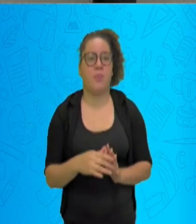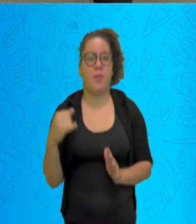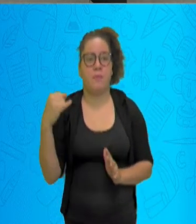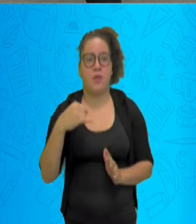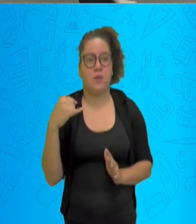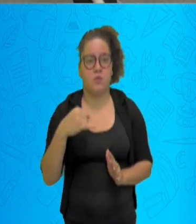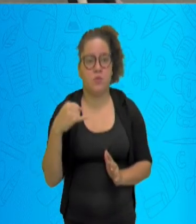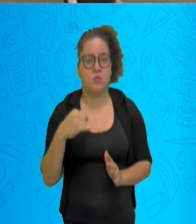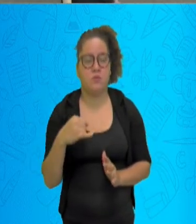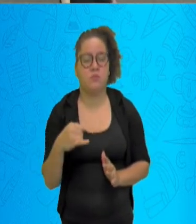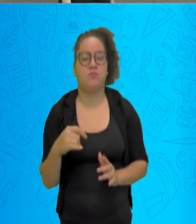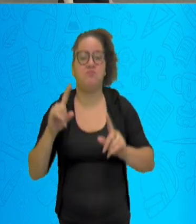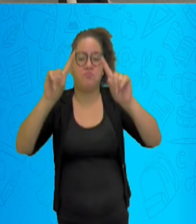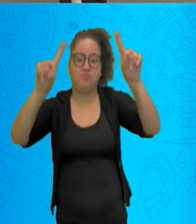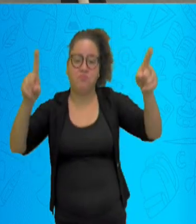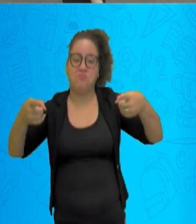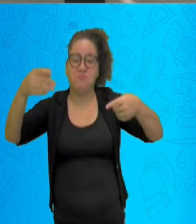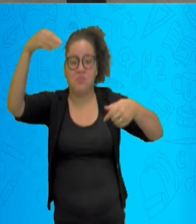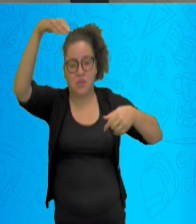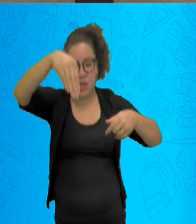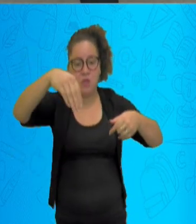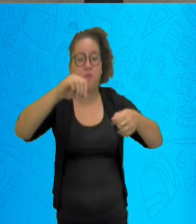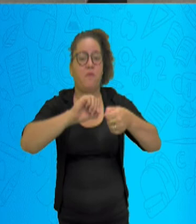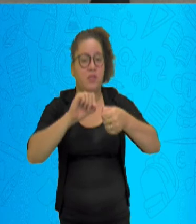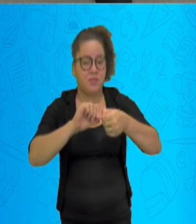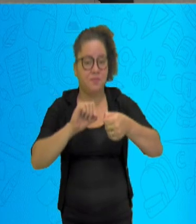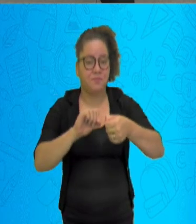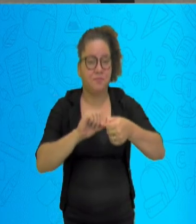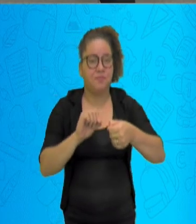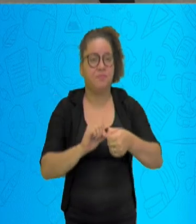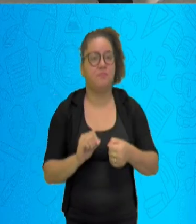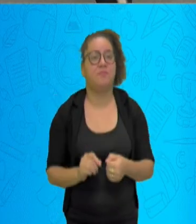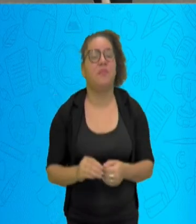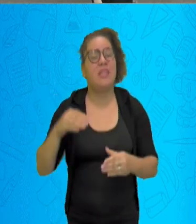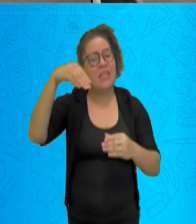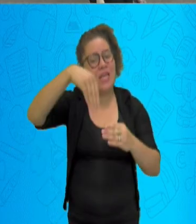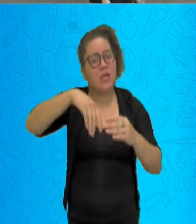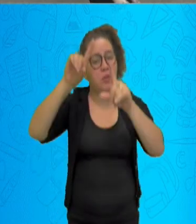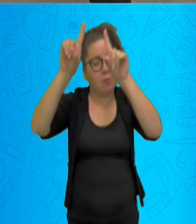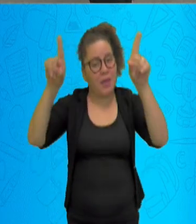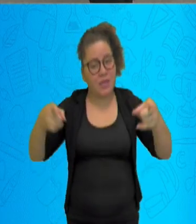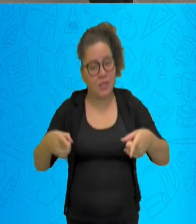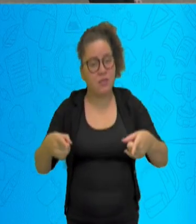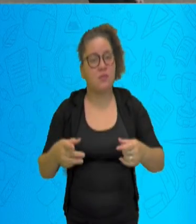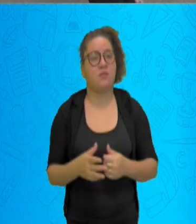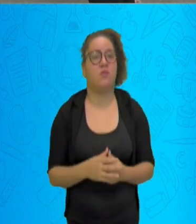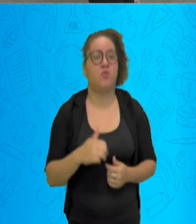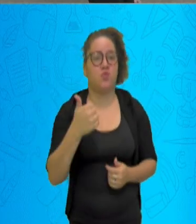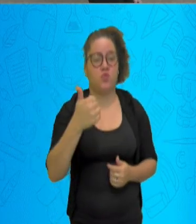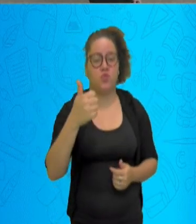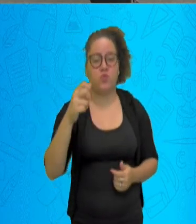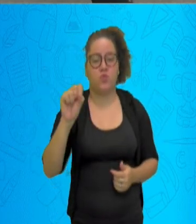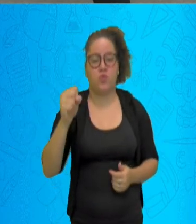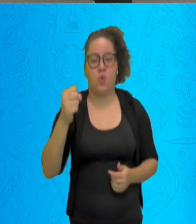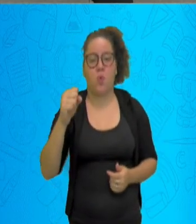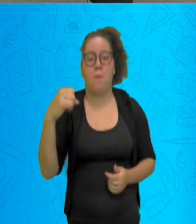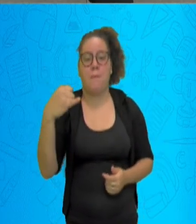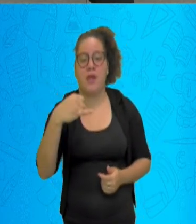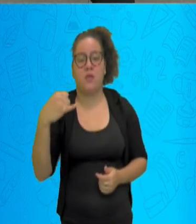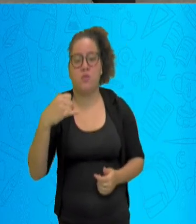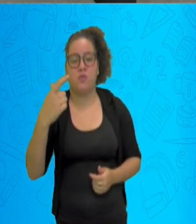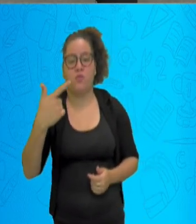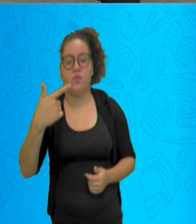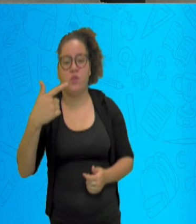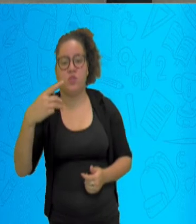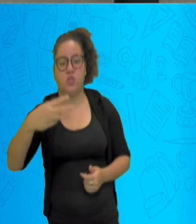vou resolver o parêntese. Então, o que que eu tenho dentro desse parêntese? Eu tenho 18 menos